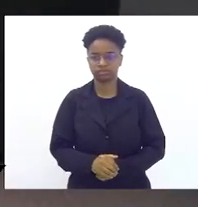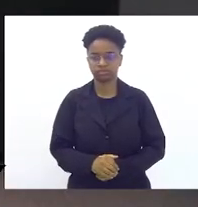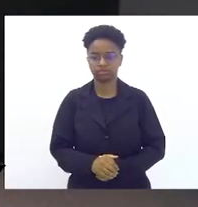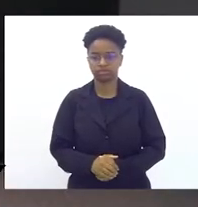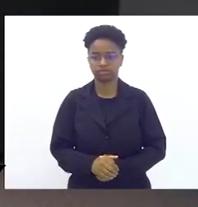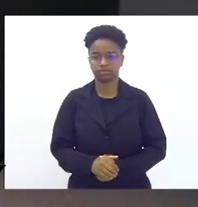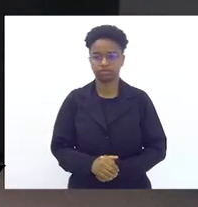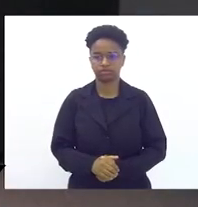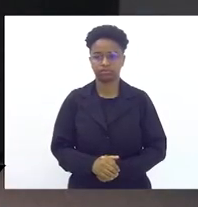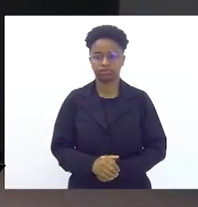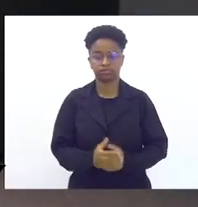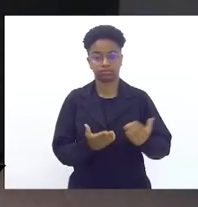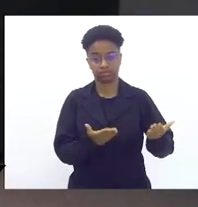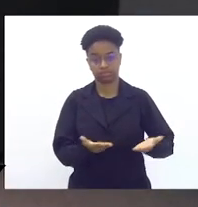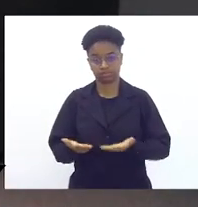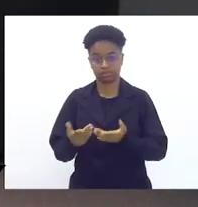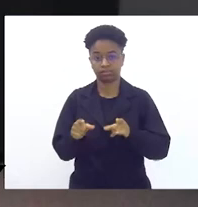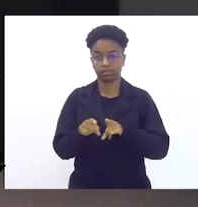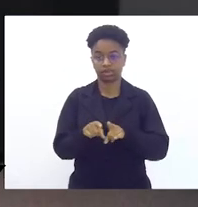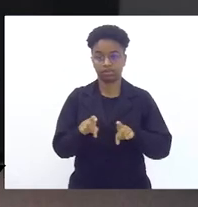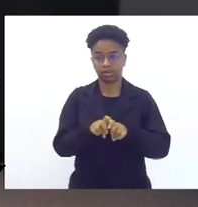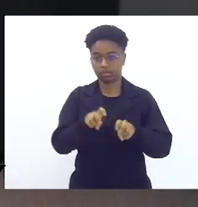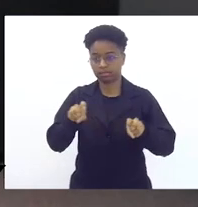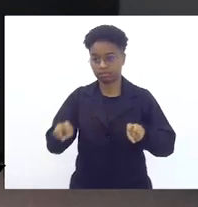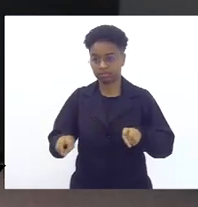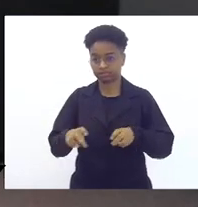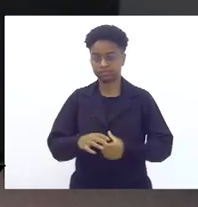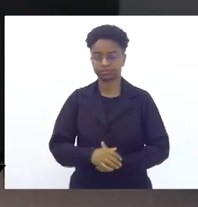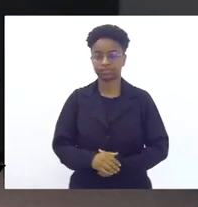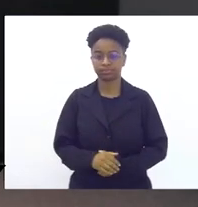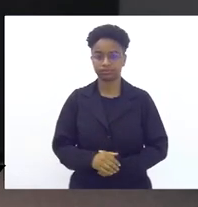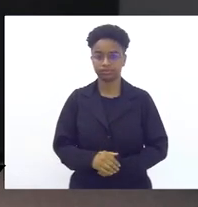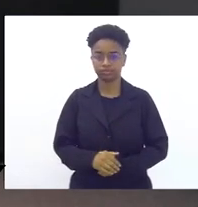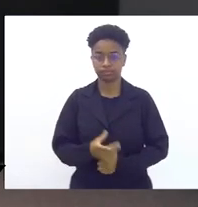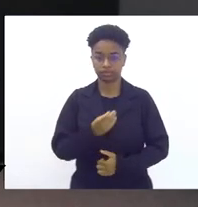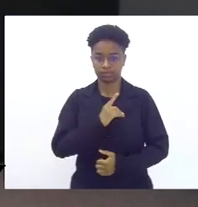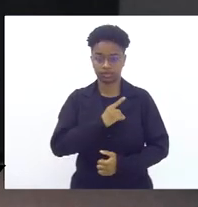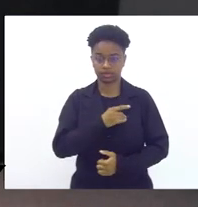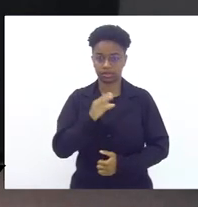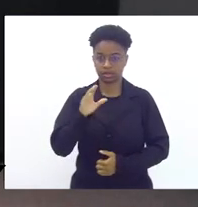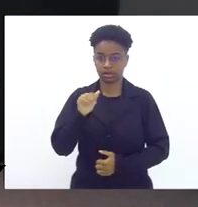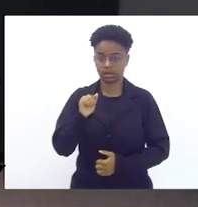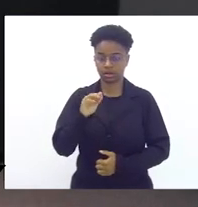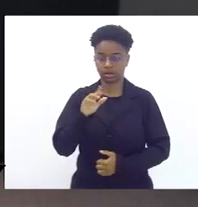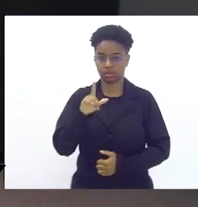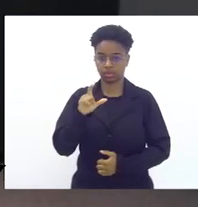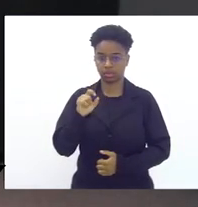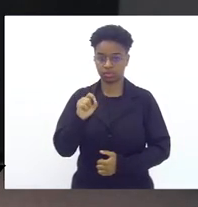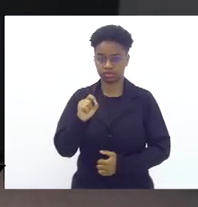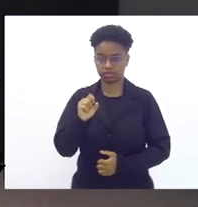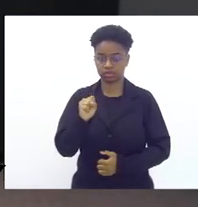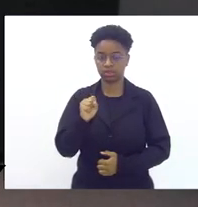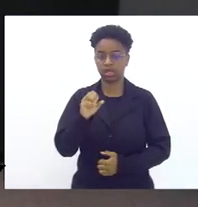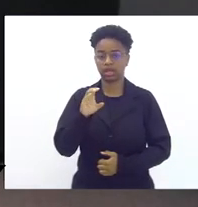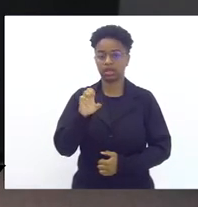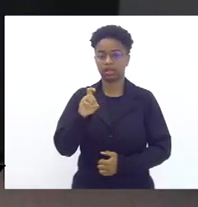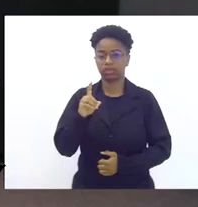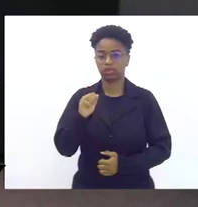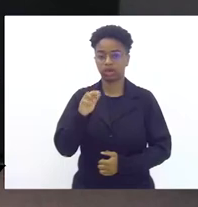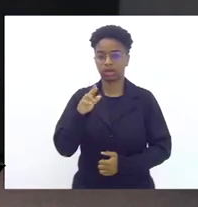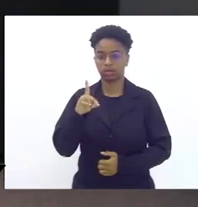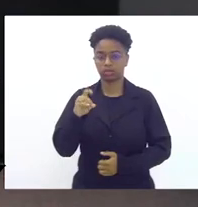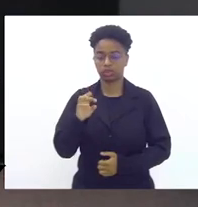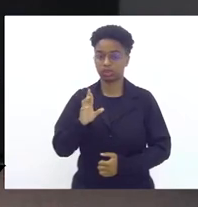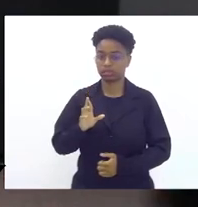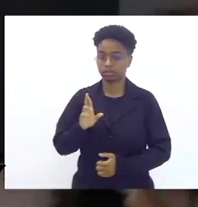chamam para compor a mesa o delegado Carlos Eduardo de Araújo Rangel representando aqui